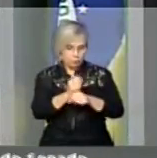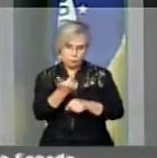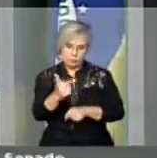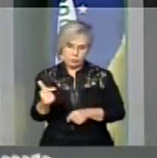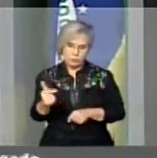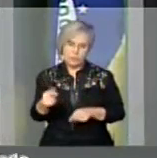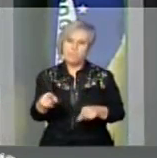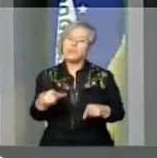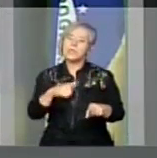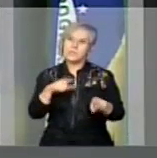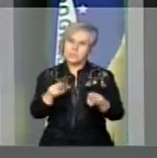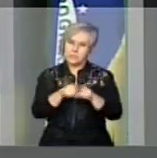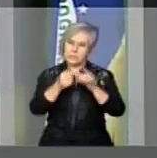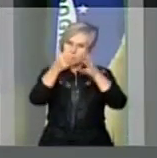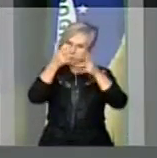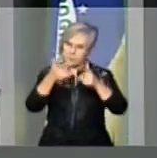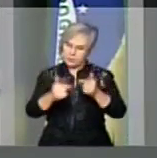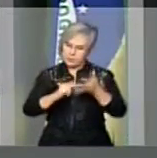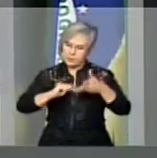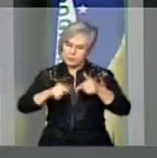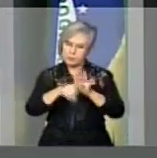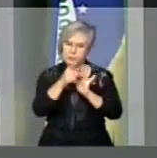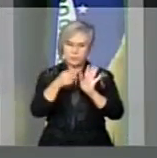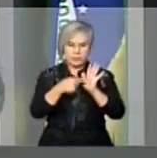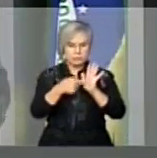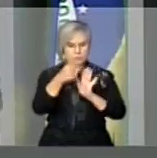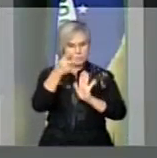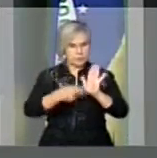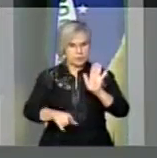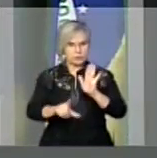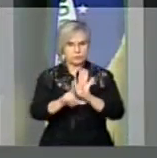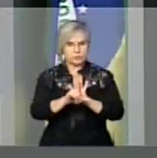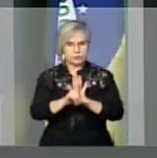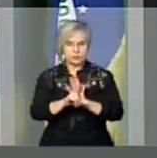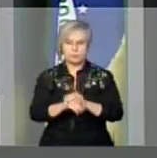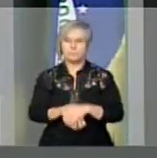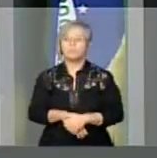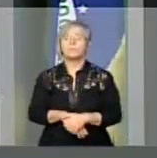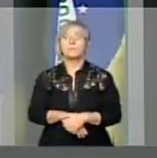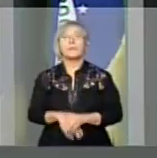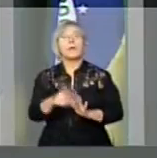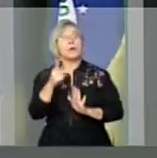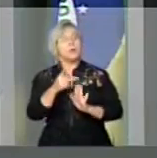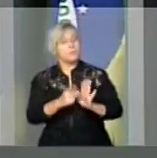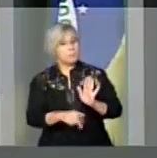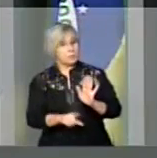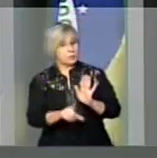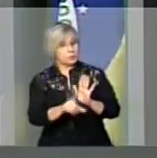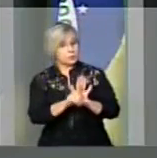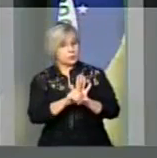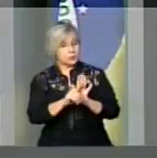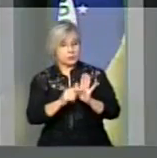o que estabelecem outras disposições do projeto de lei. A referência ao projeto de 3%